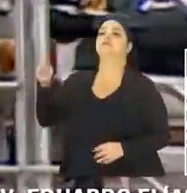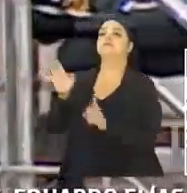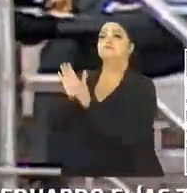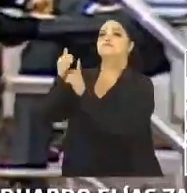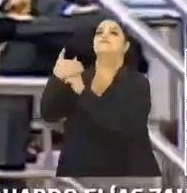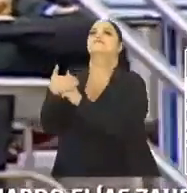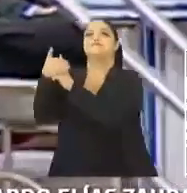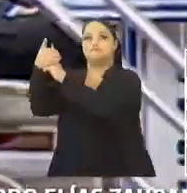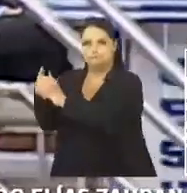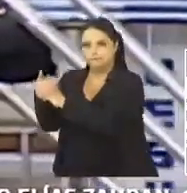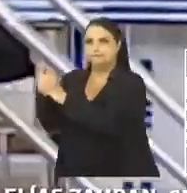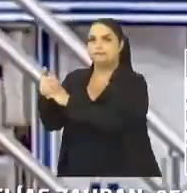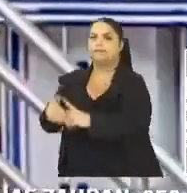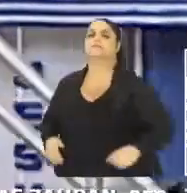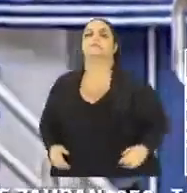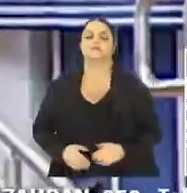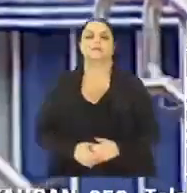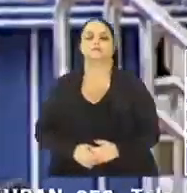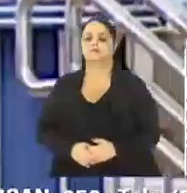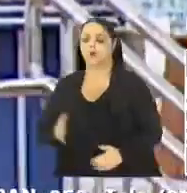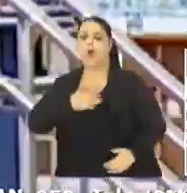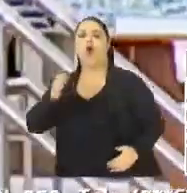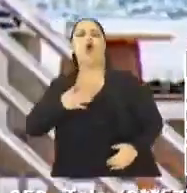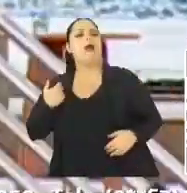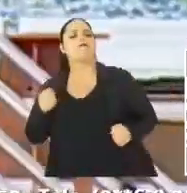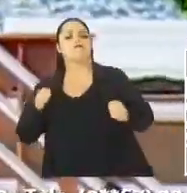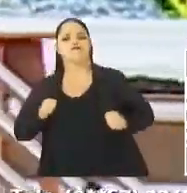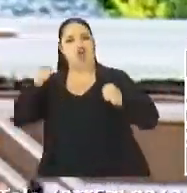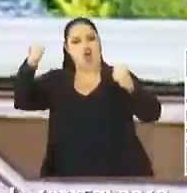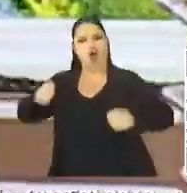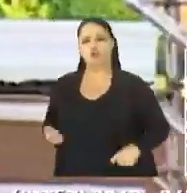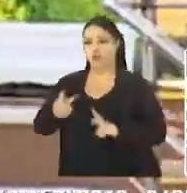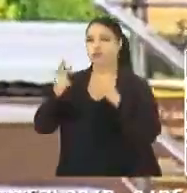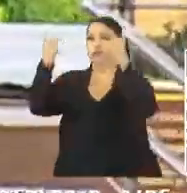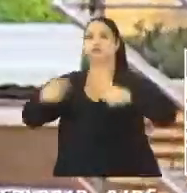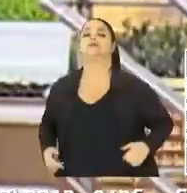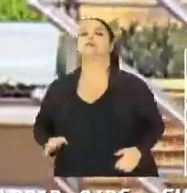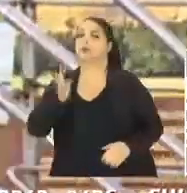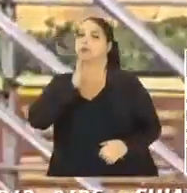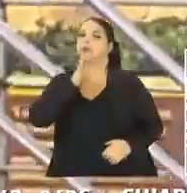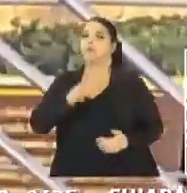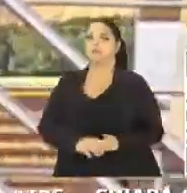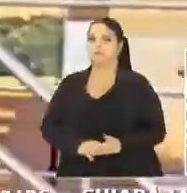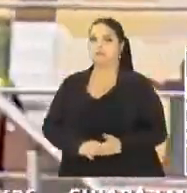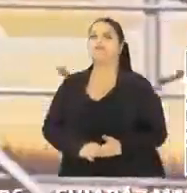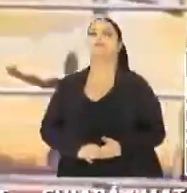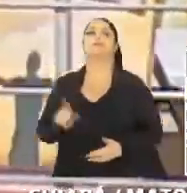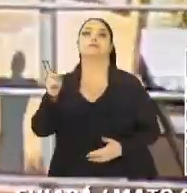Deus. Ele não bateu no peito: vamos para cima, vamos vencer, porque nós conhecemos, nós sabemos. Negativo.